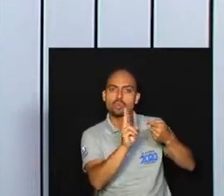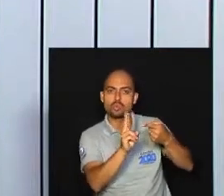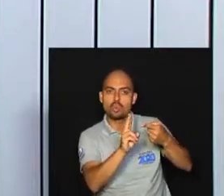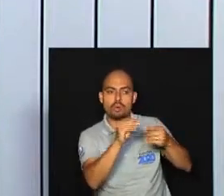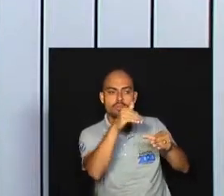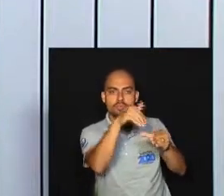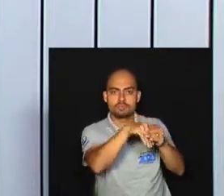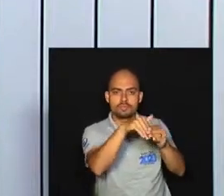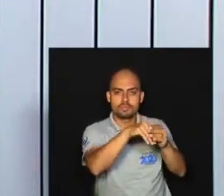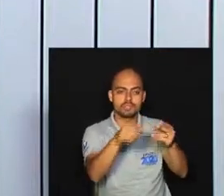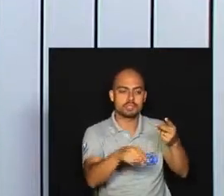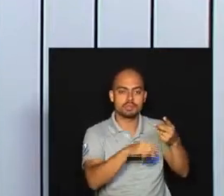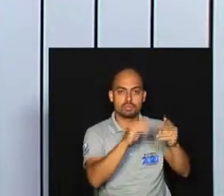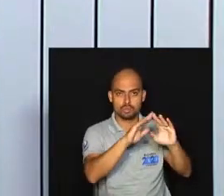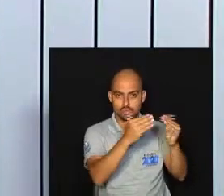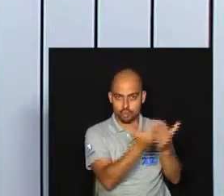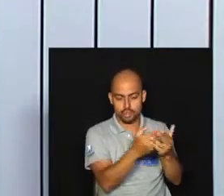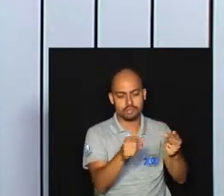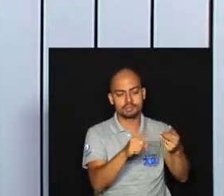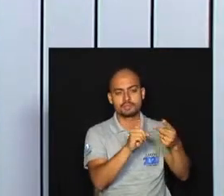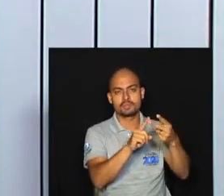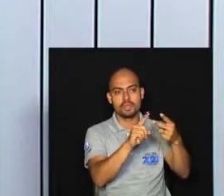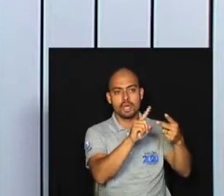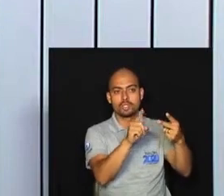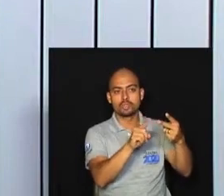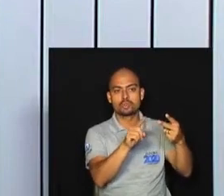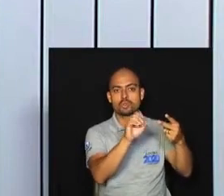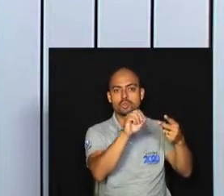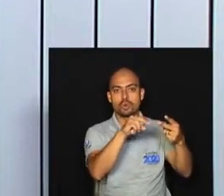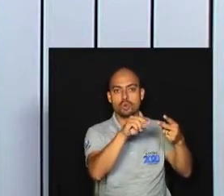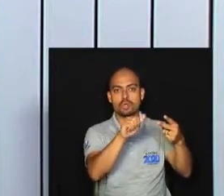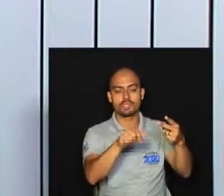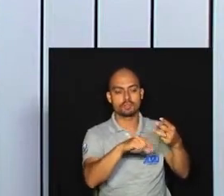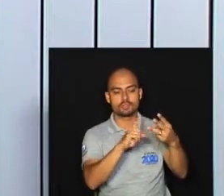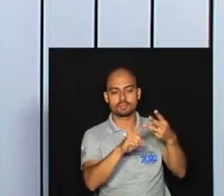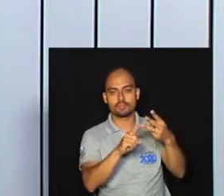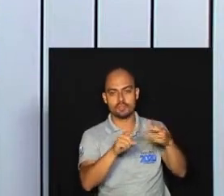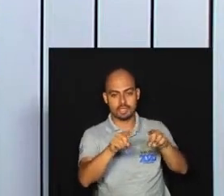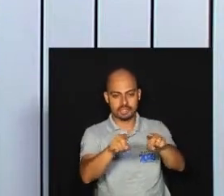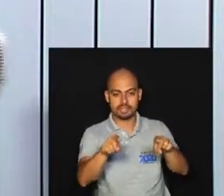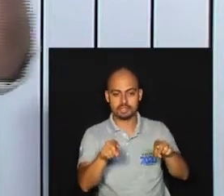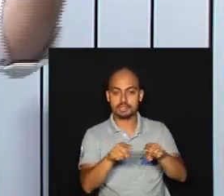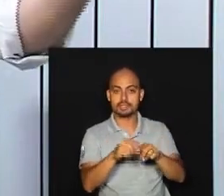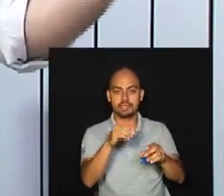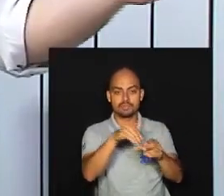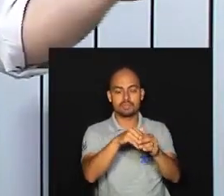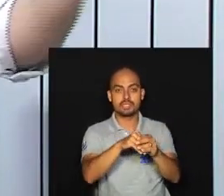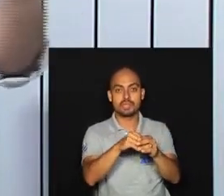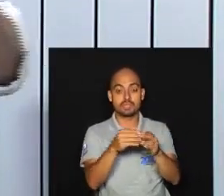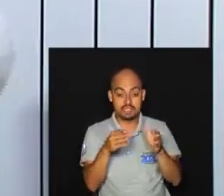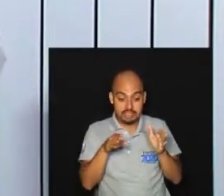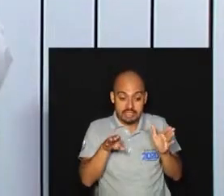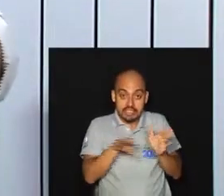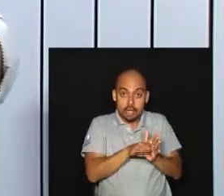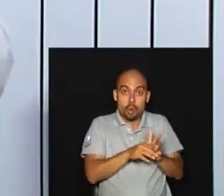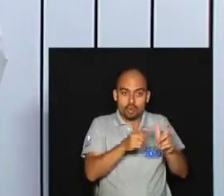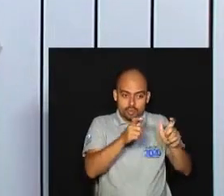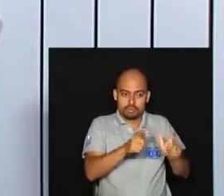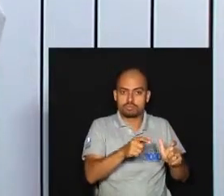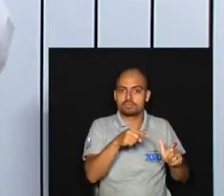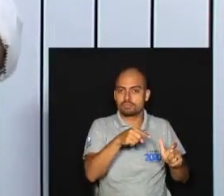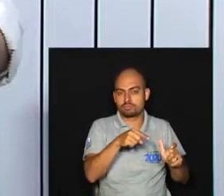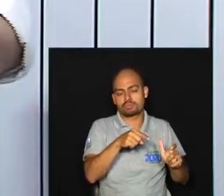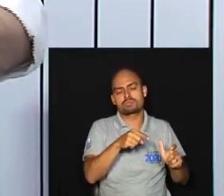de votação, qual que é o colégio, qual que é a zona eleitoral, a sala que você vai votar. E aí, chegando no local de